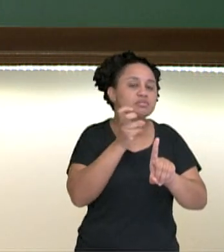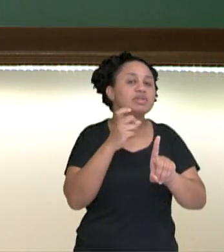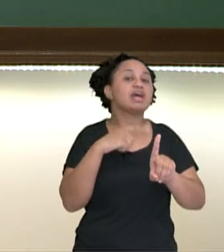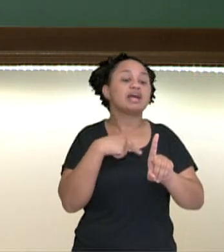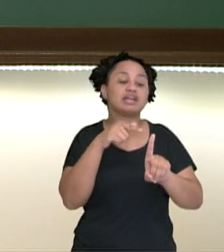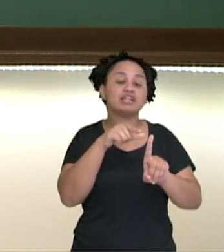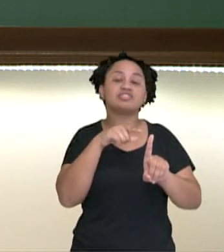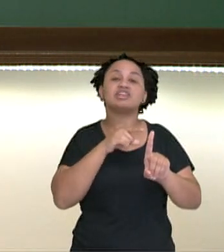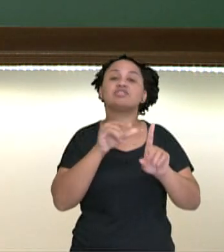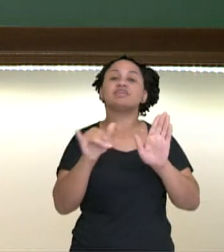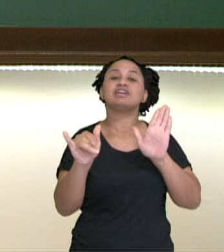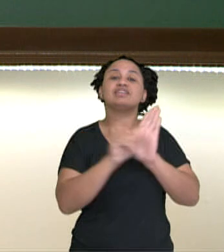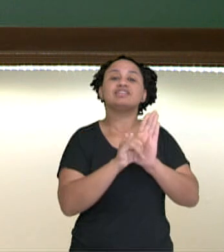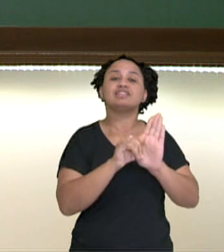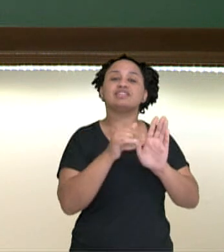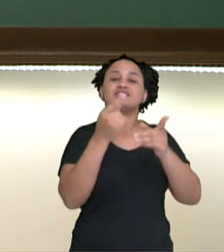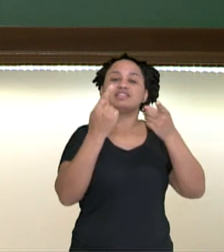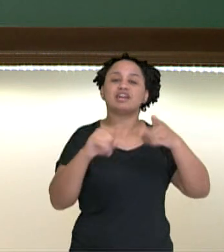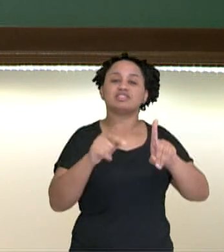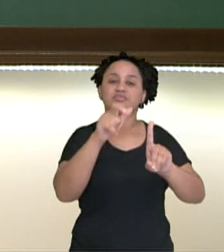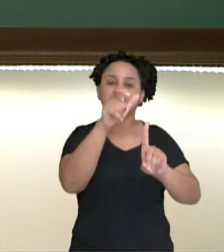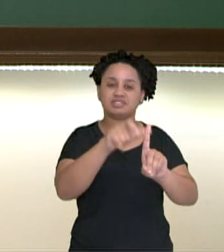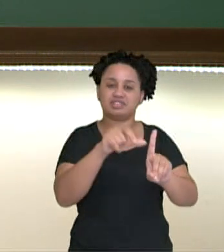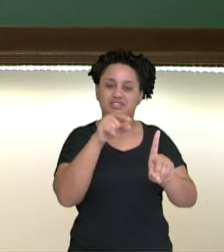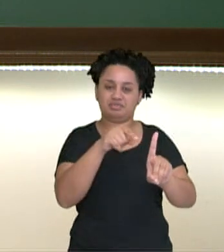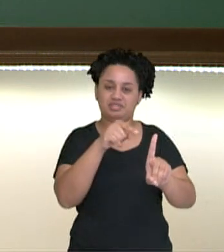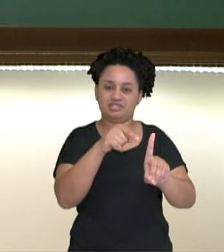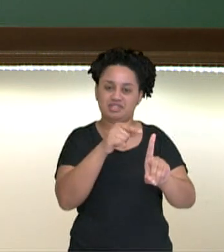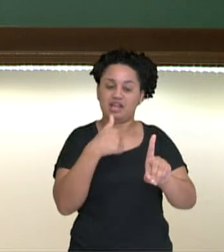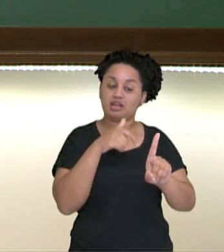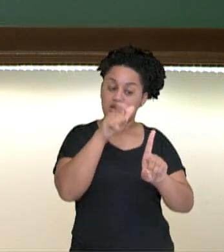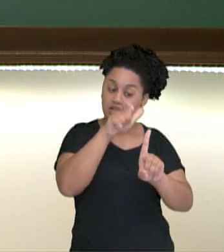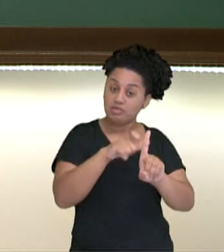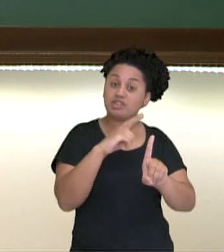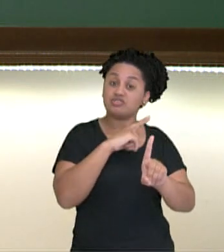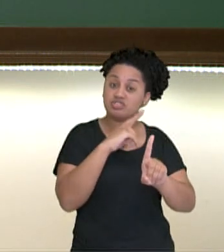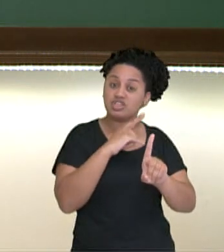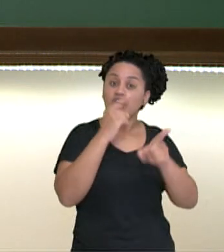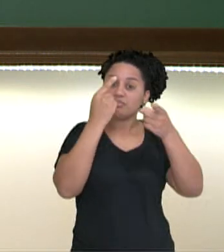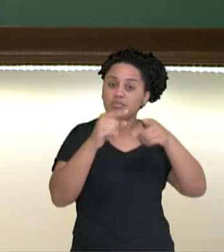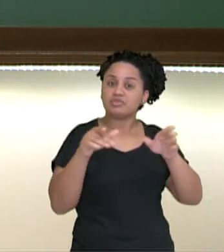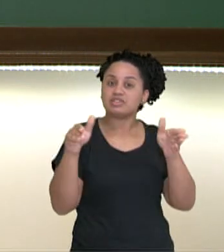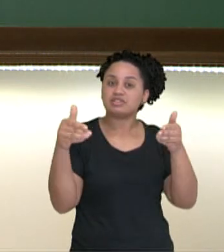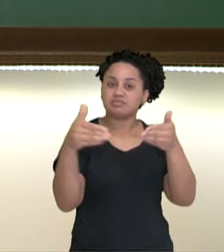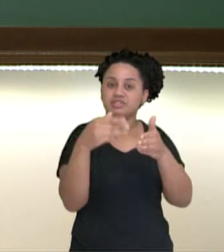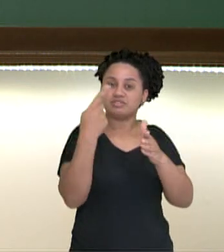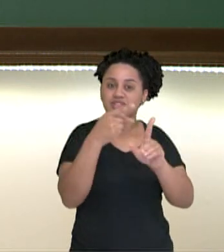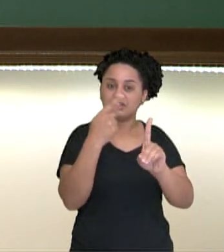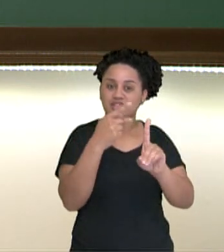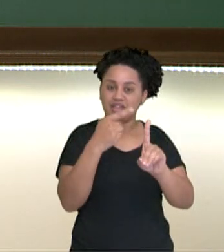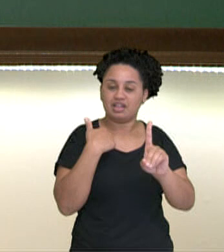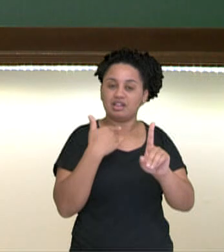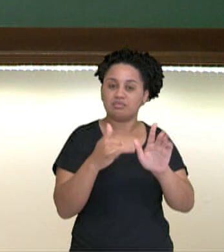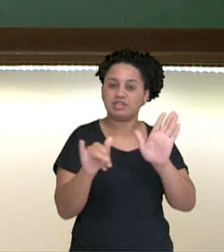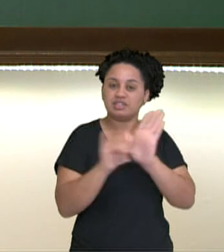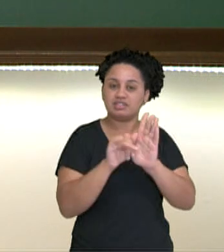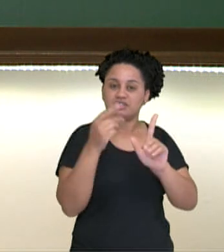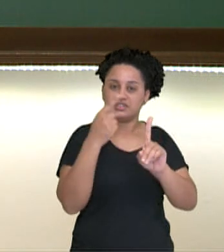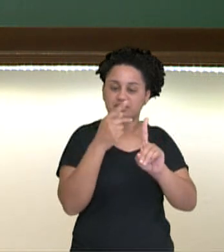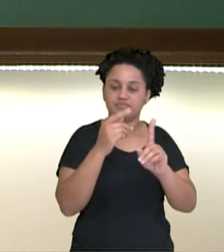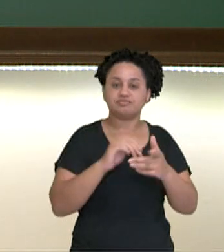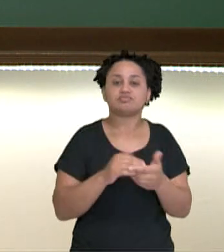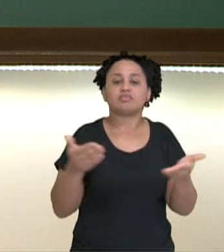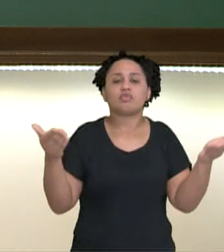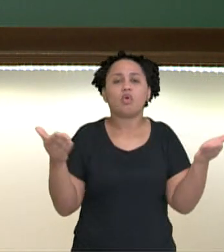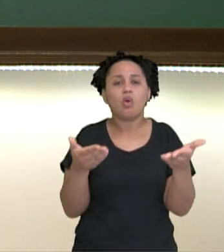identidade musical do personagem, reforçasse o personagem. Nos dias atuais, o cinema se apropriou